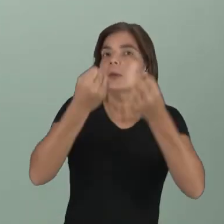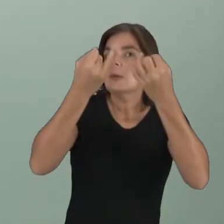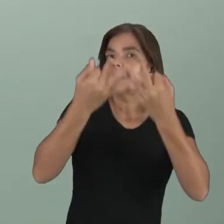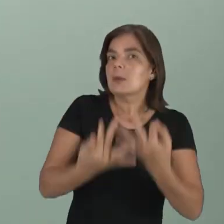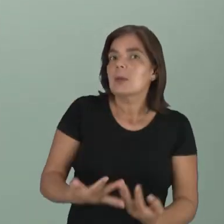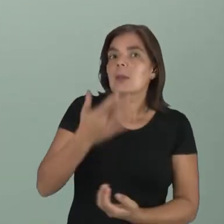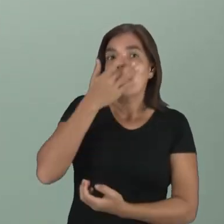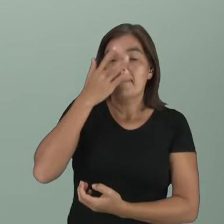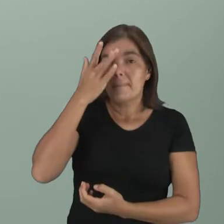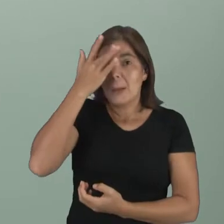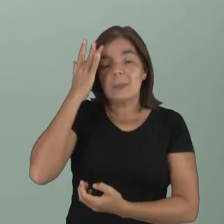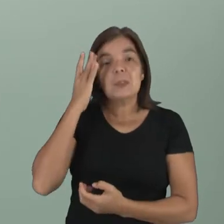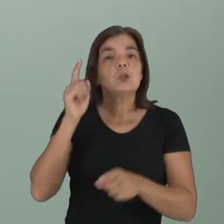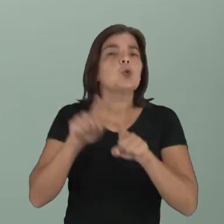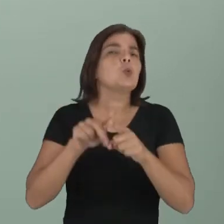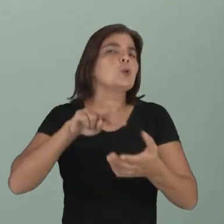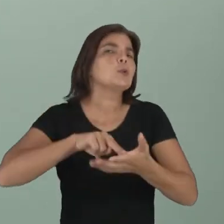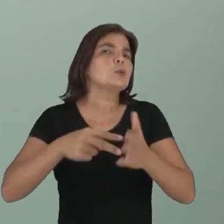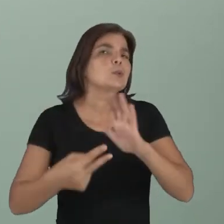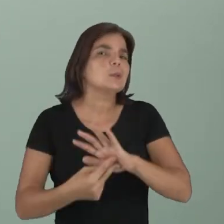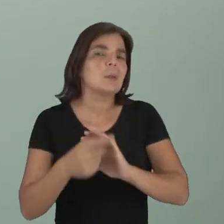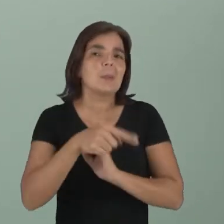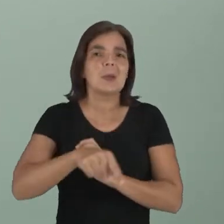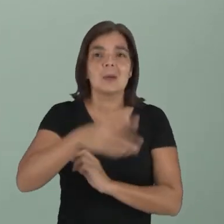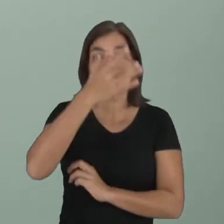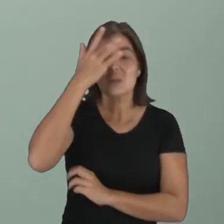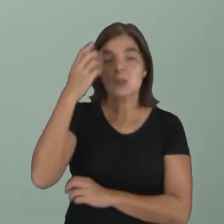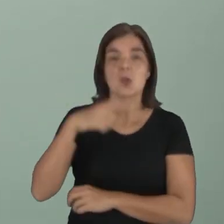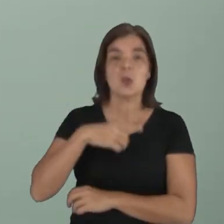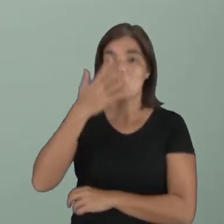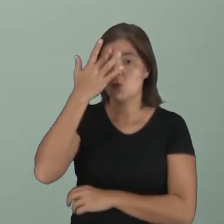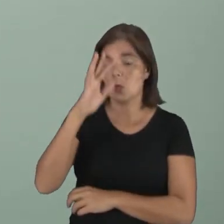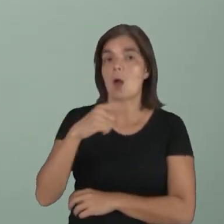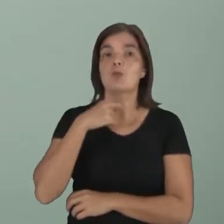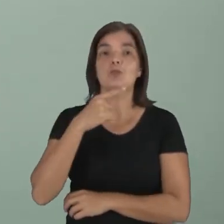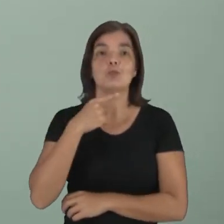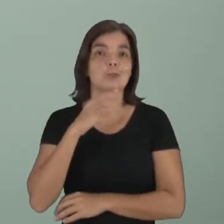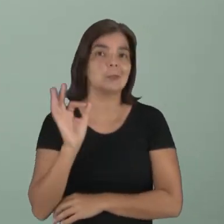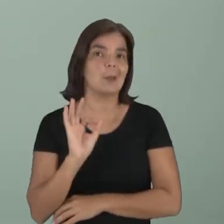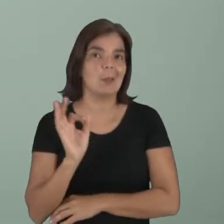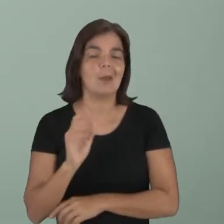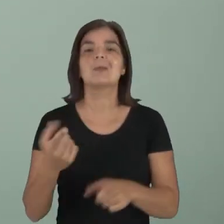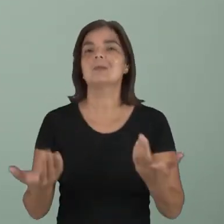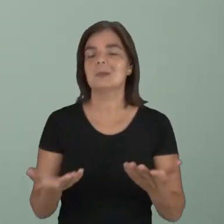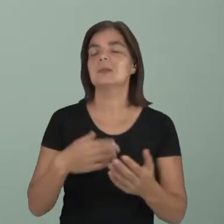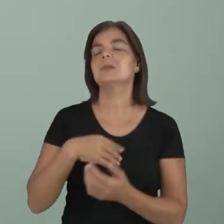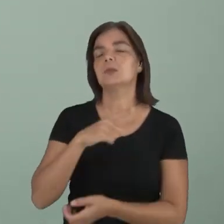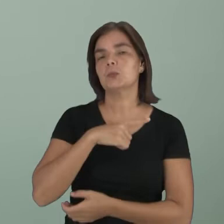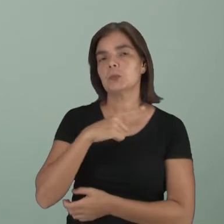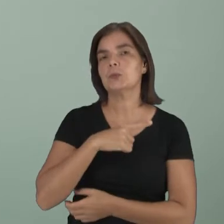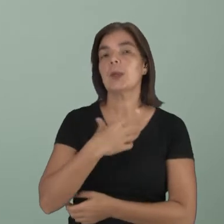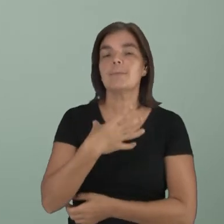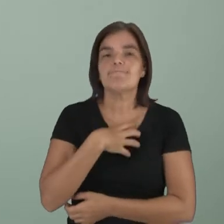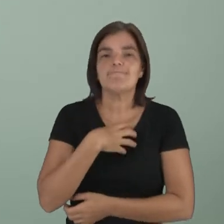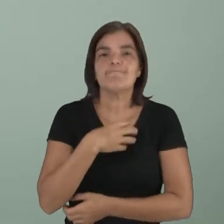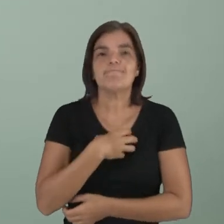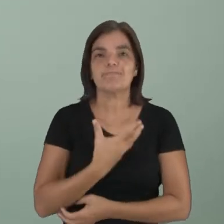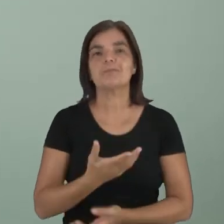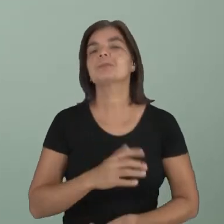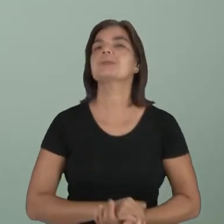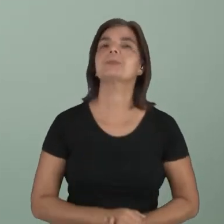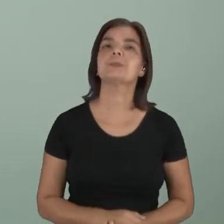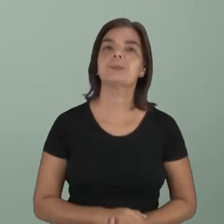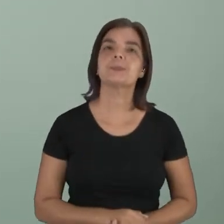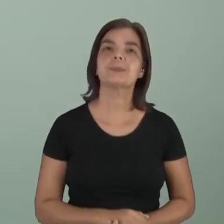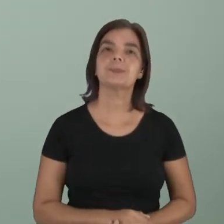ao paciente o que significa aquilo, para que o paciente não saia sem entender o que ele tem, o que o paciente está